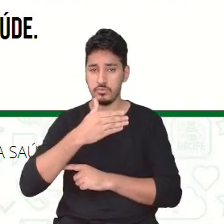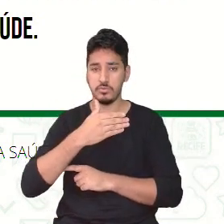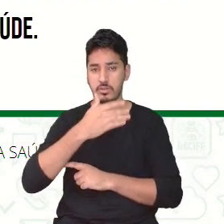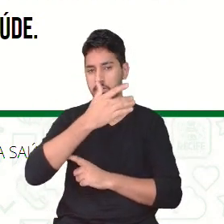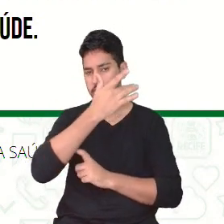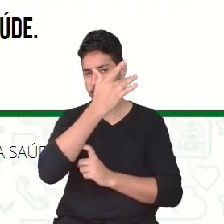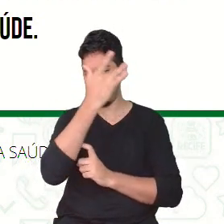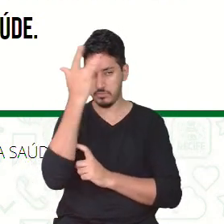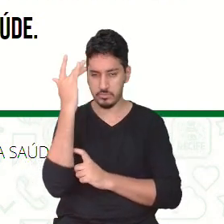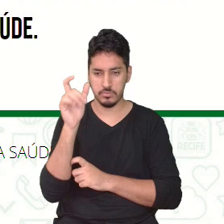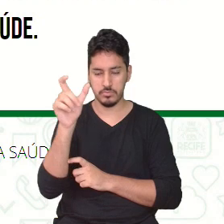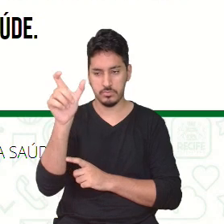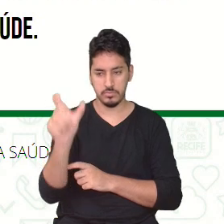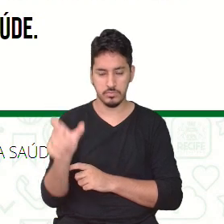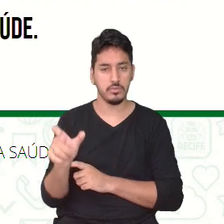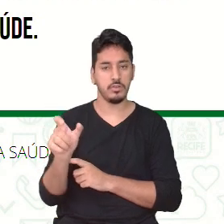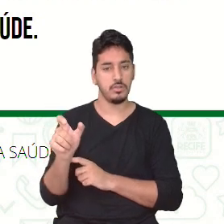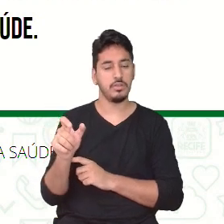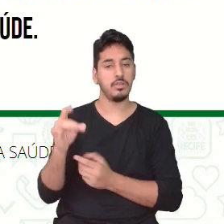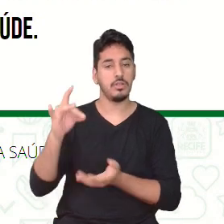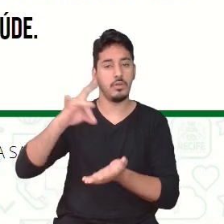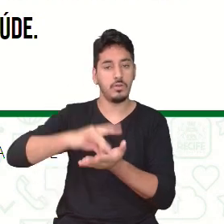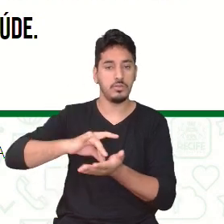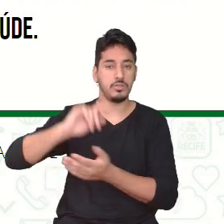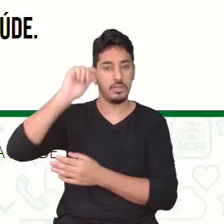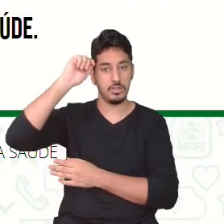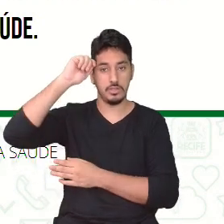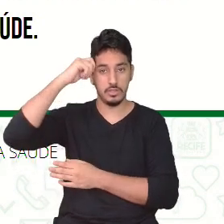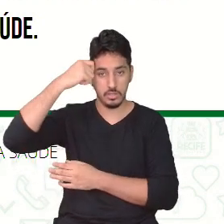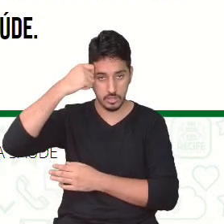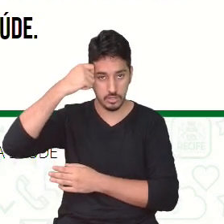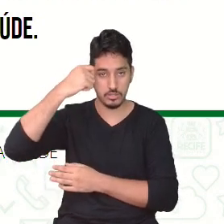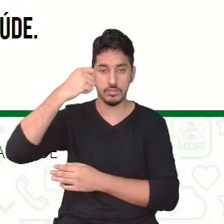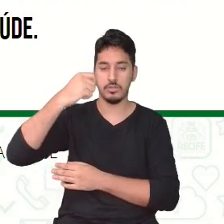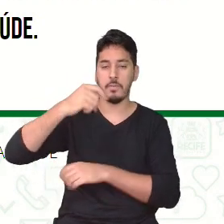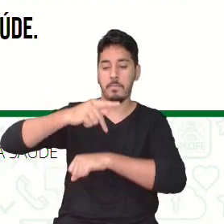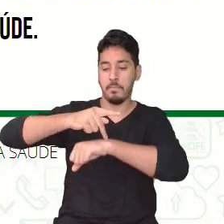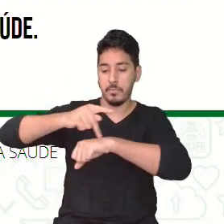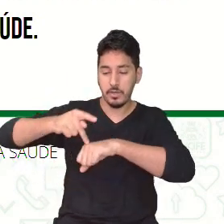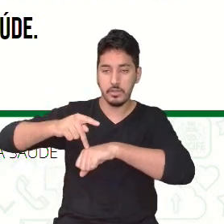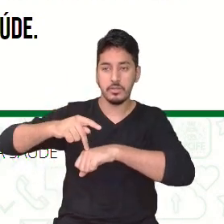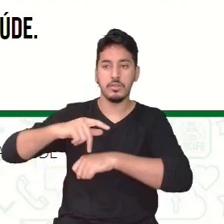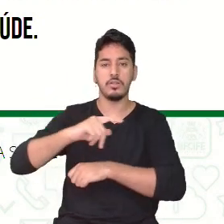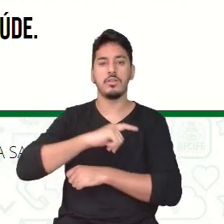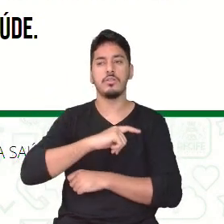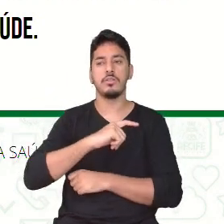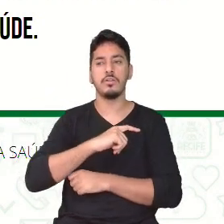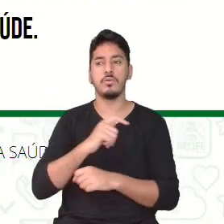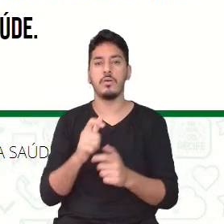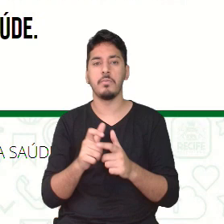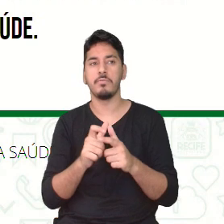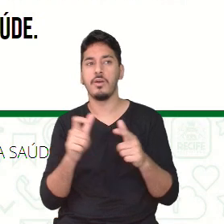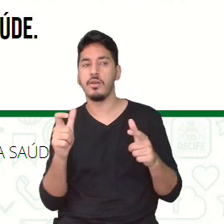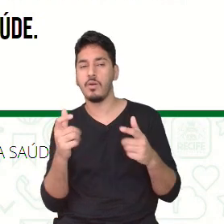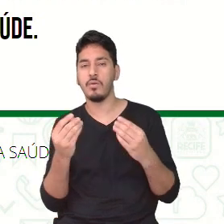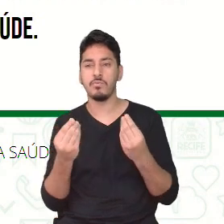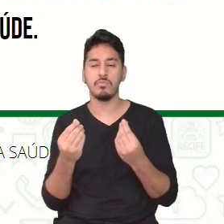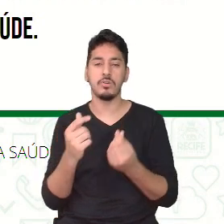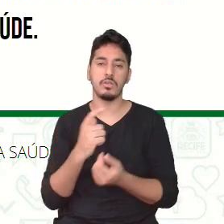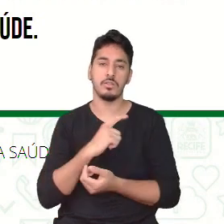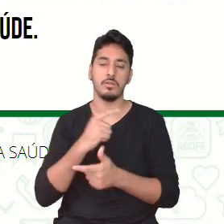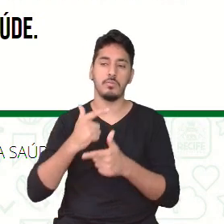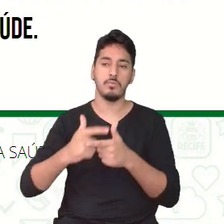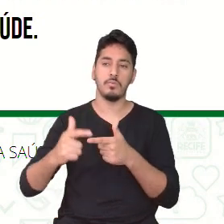pessoas de origem negras, pessoas pretas, elas têm uma maior tendência a